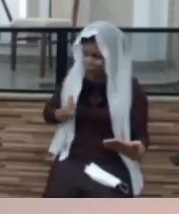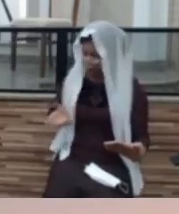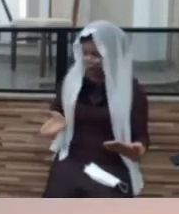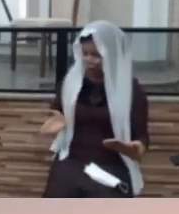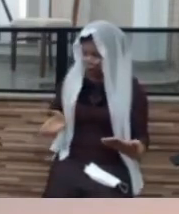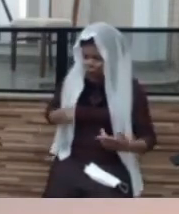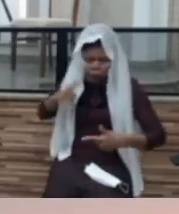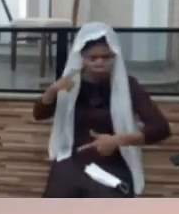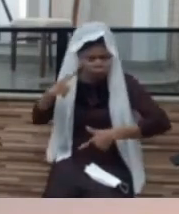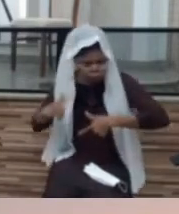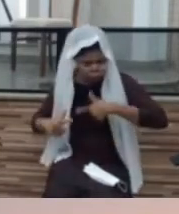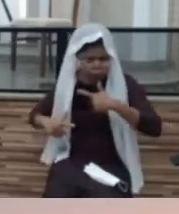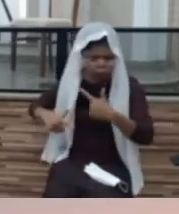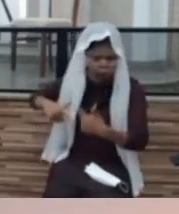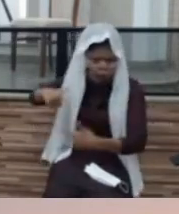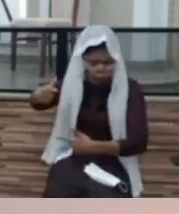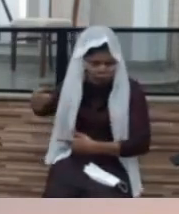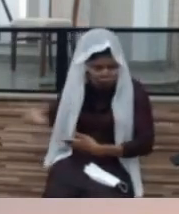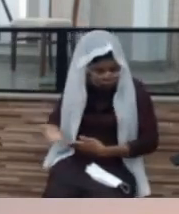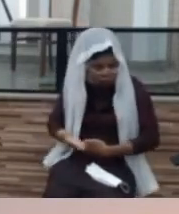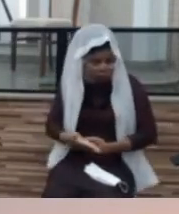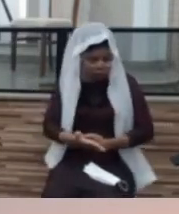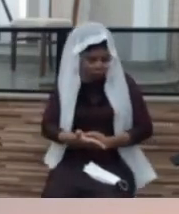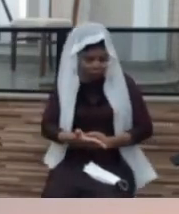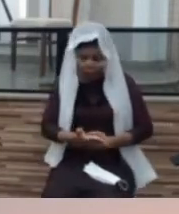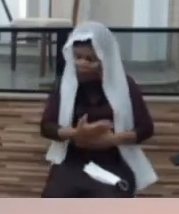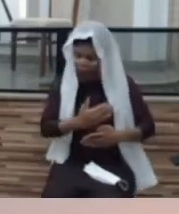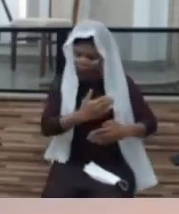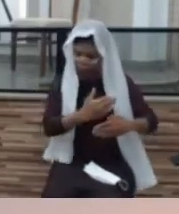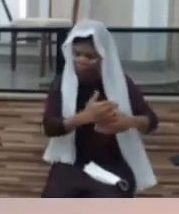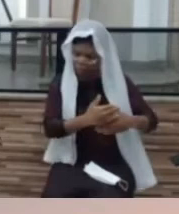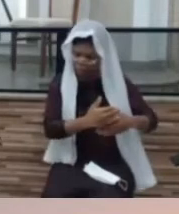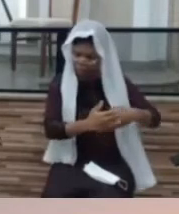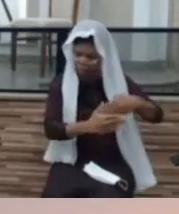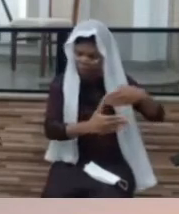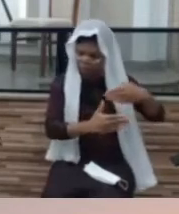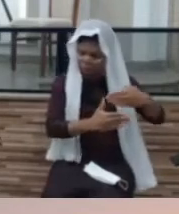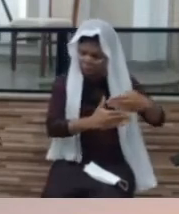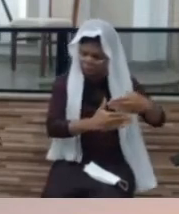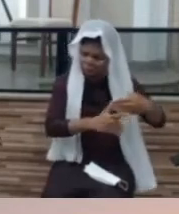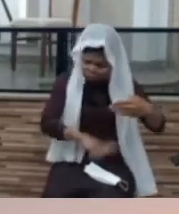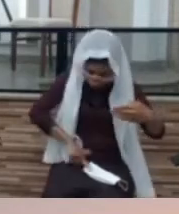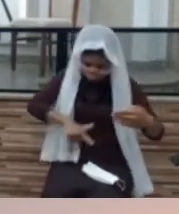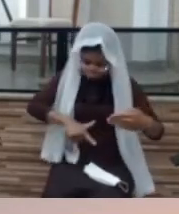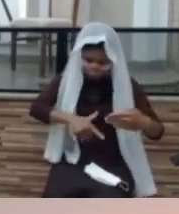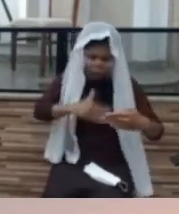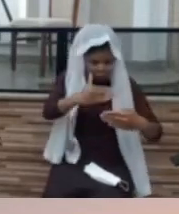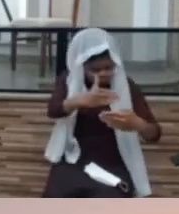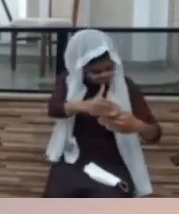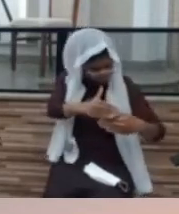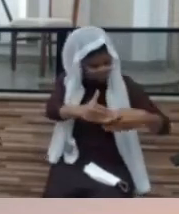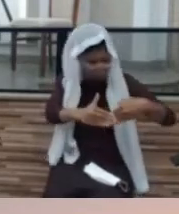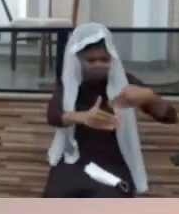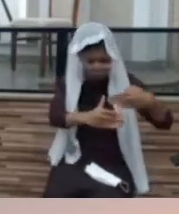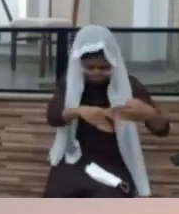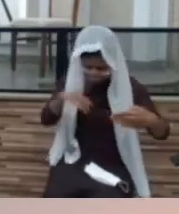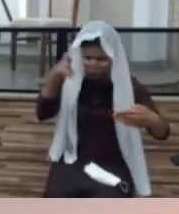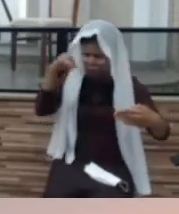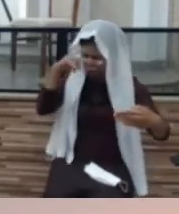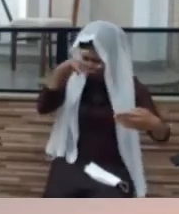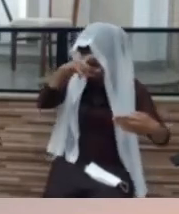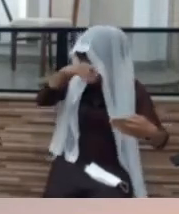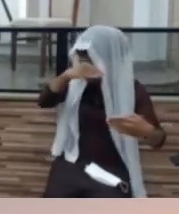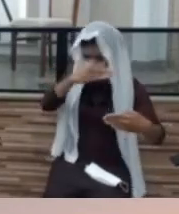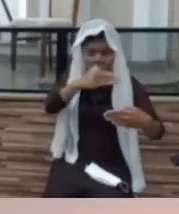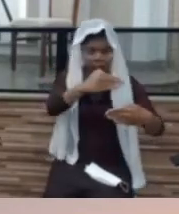conseguiu levantar as muralhas, viu, irmãos? E o trabalho começou de recuperar, reerguer a cidade. Bendito é o nome do